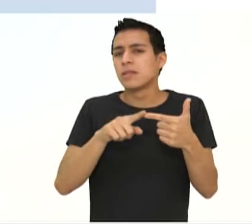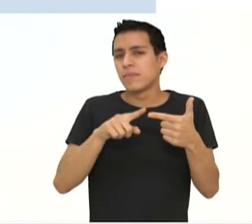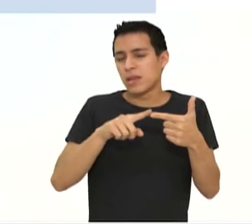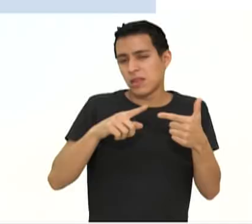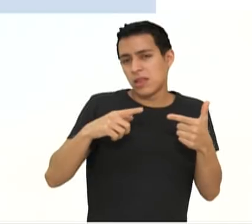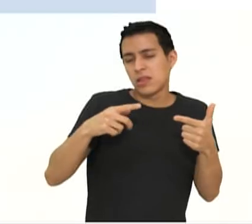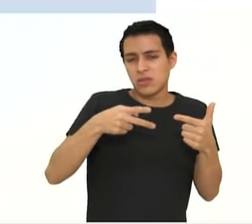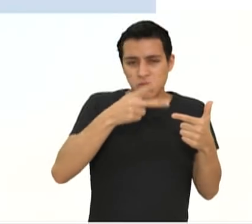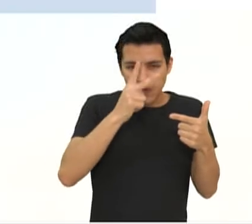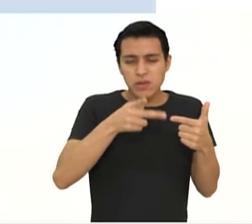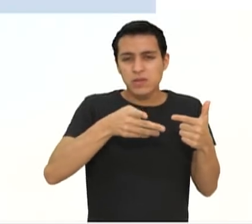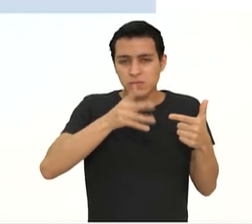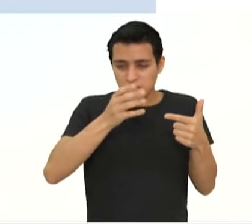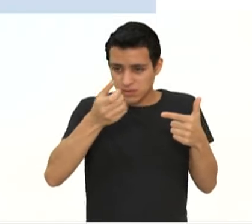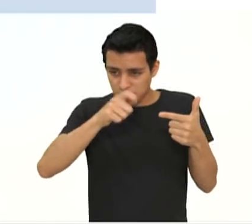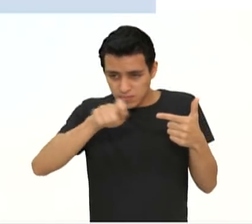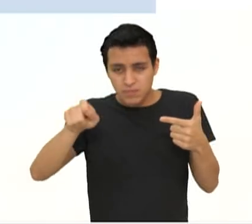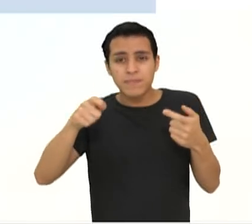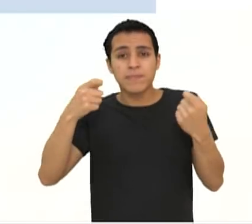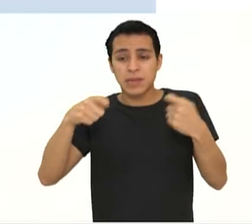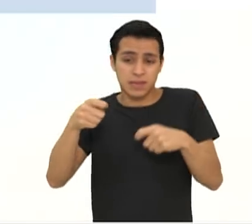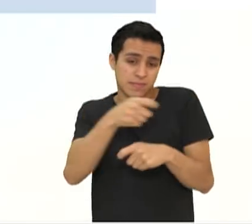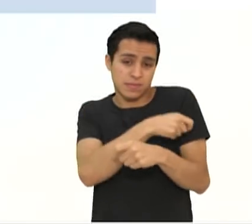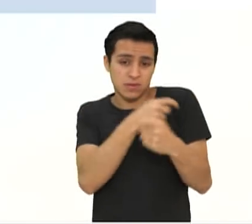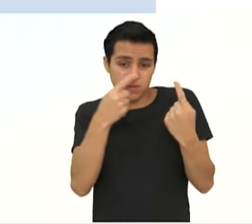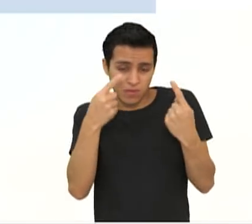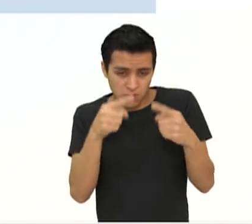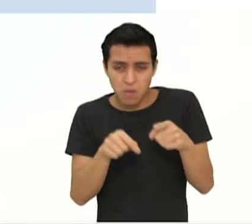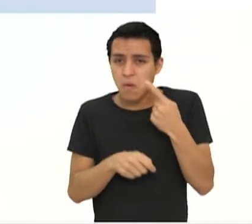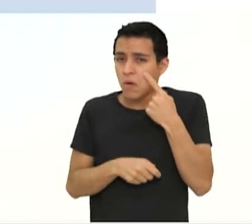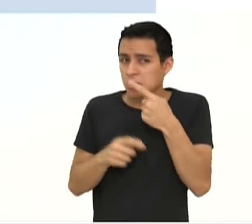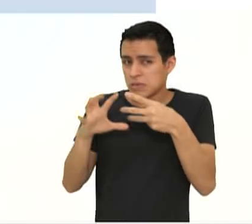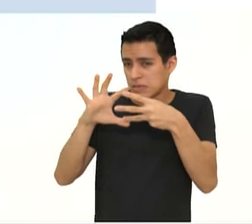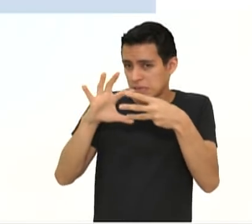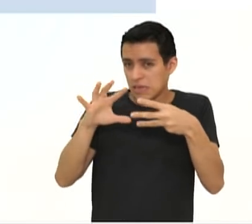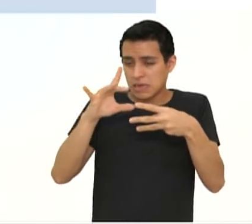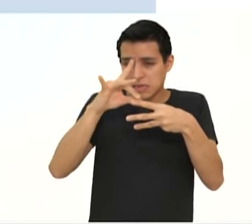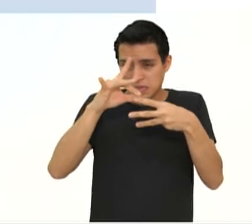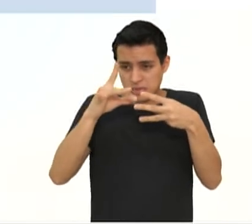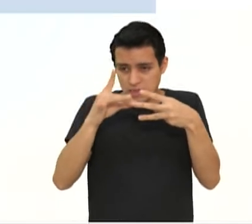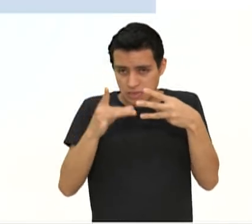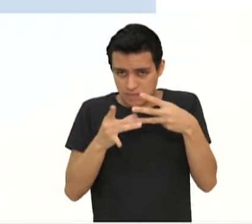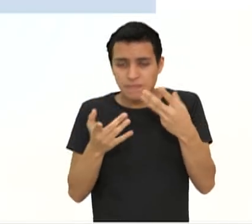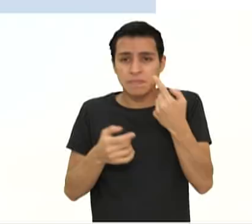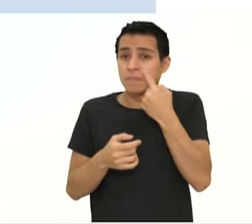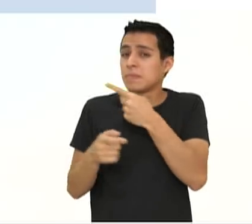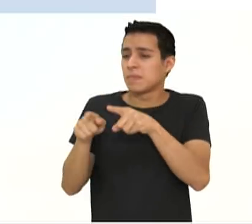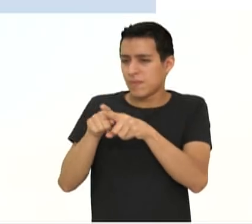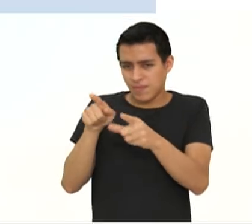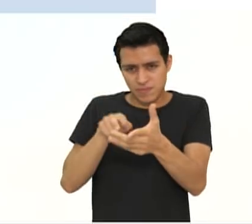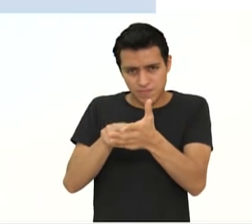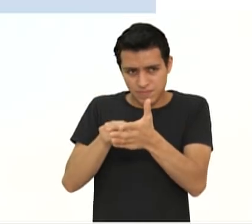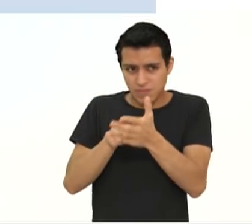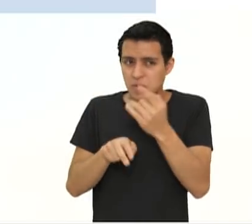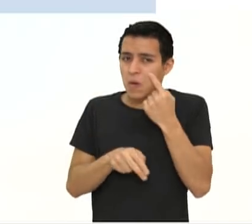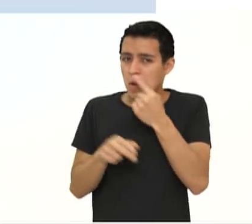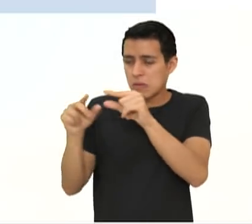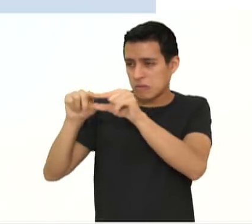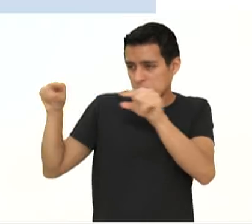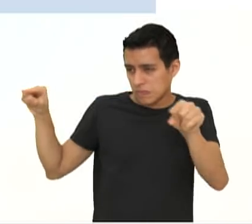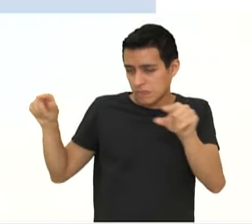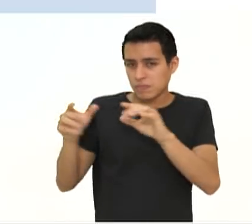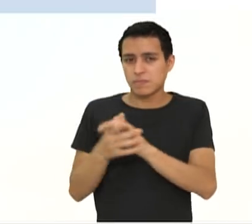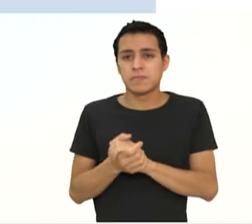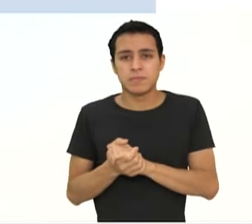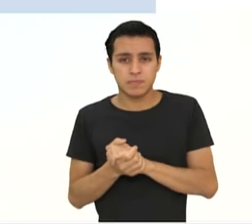4 e 6 meses, contra difteria, tétano, coqueluche e a RIB-B, que também é uma doença bacteriana, a